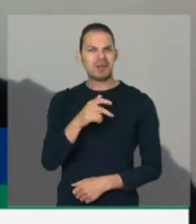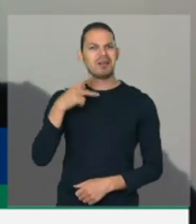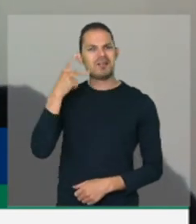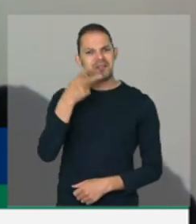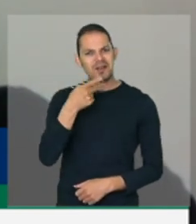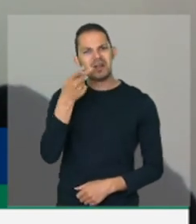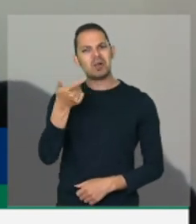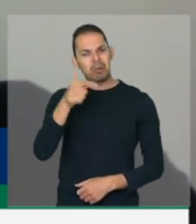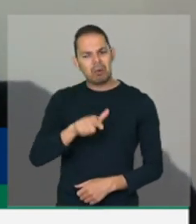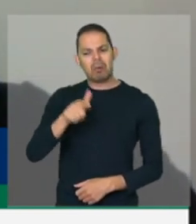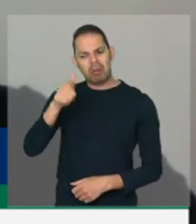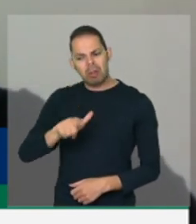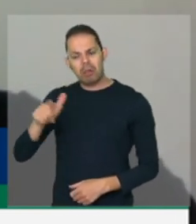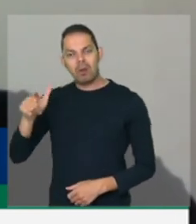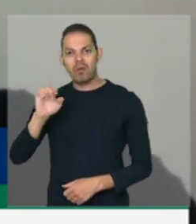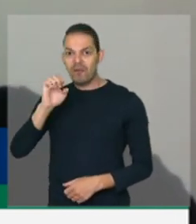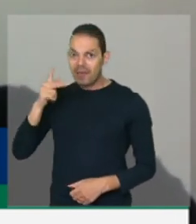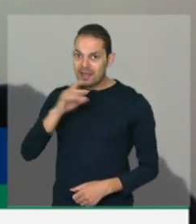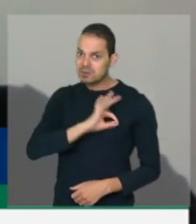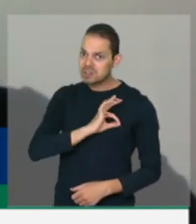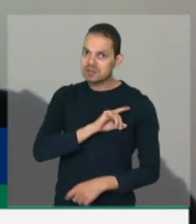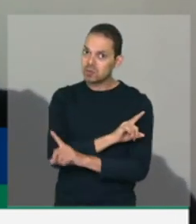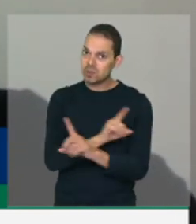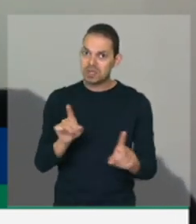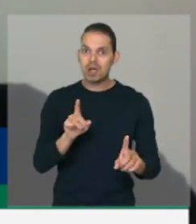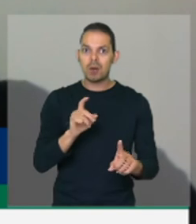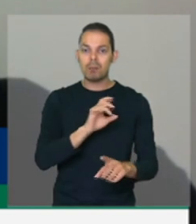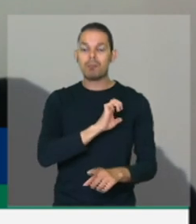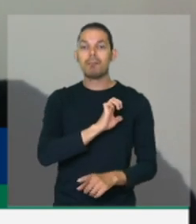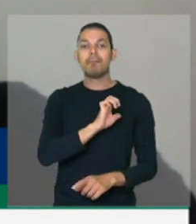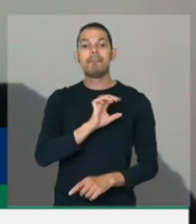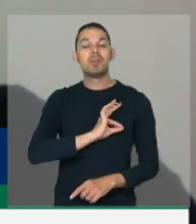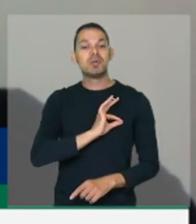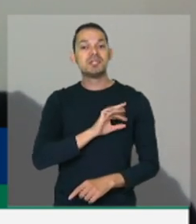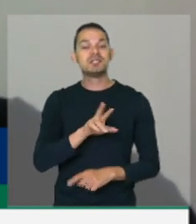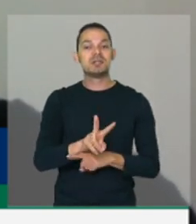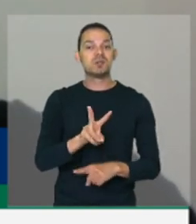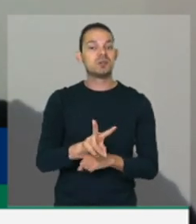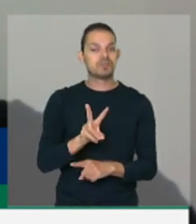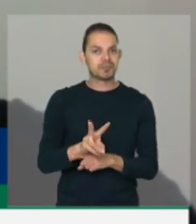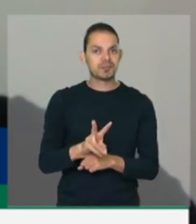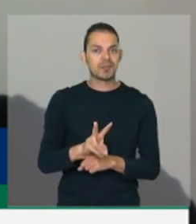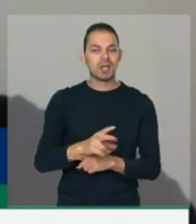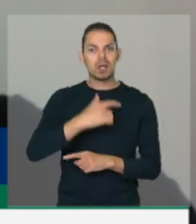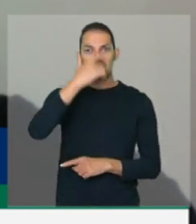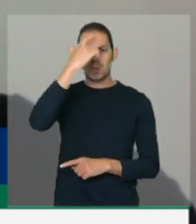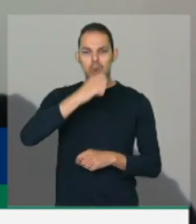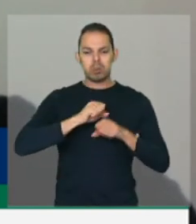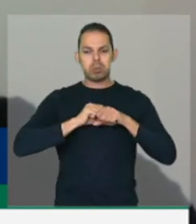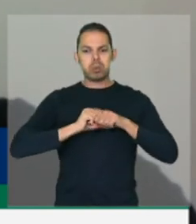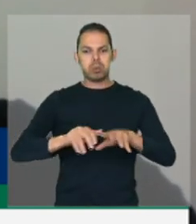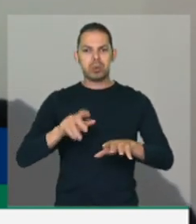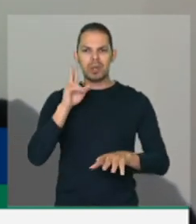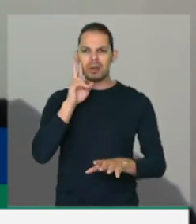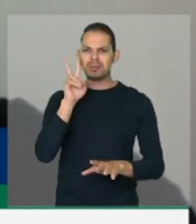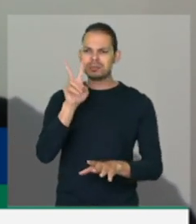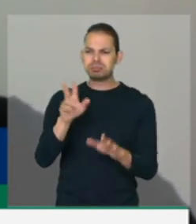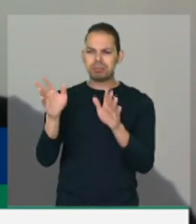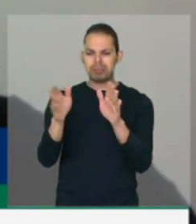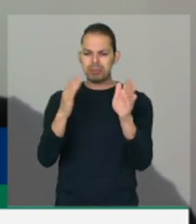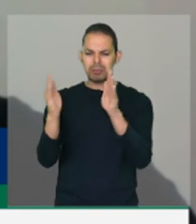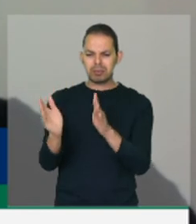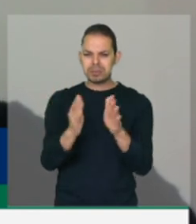insistiu em pegar várias falas minhas, retirar do contexto, execrar a minha imagem publicamente. Eu assisti aquilo atônito por vezes